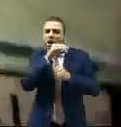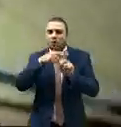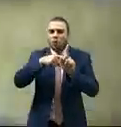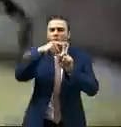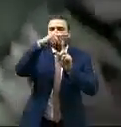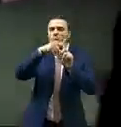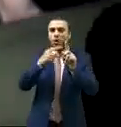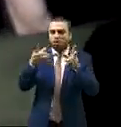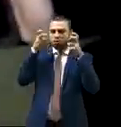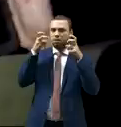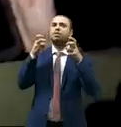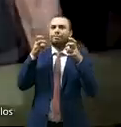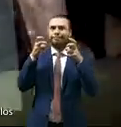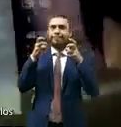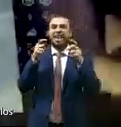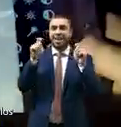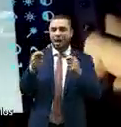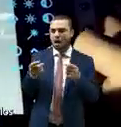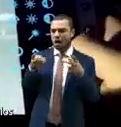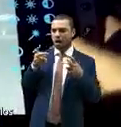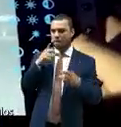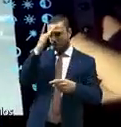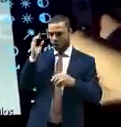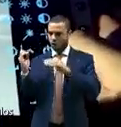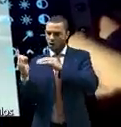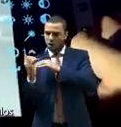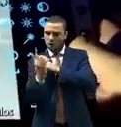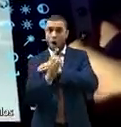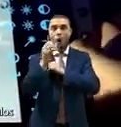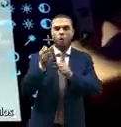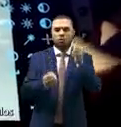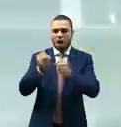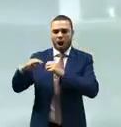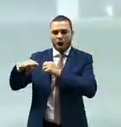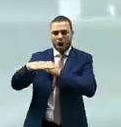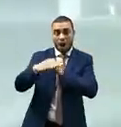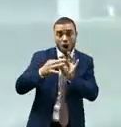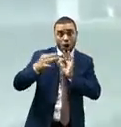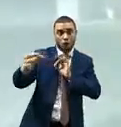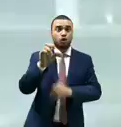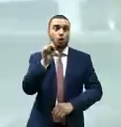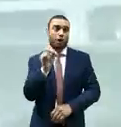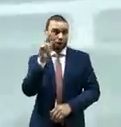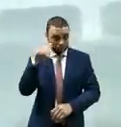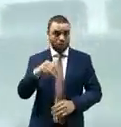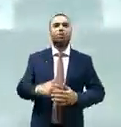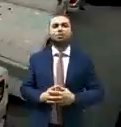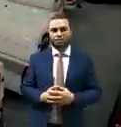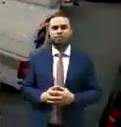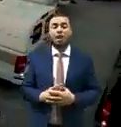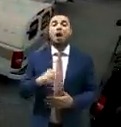de monitoramento nas nossas fronteiras, pois são capazes de detectar pessoas e veículos a até 8 km